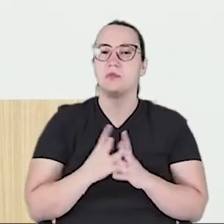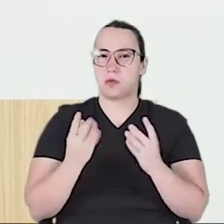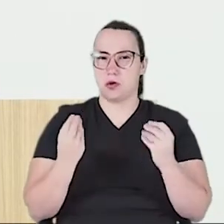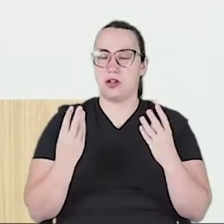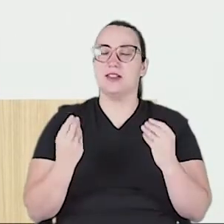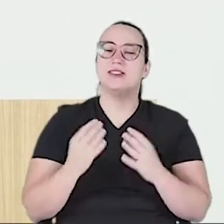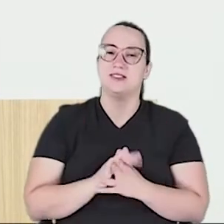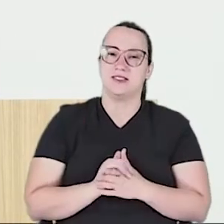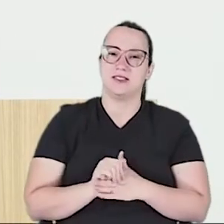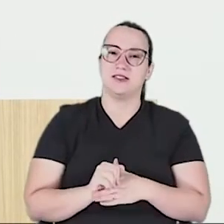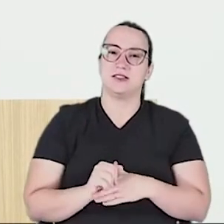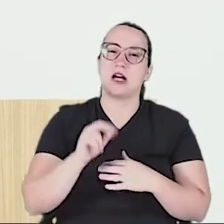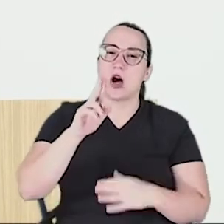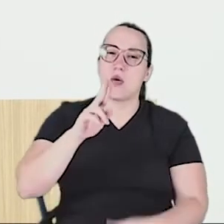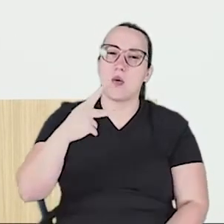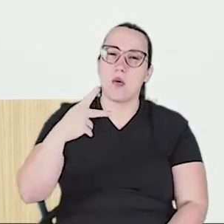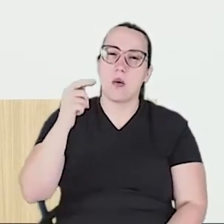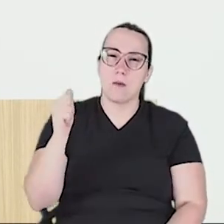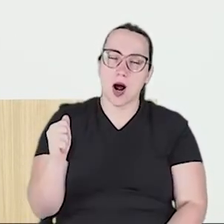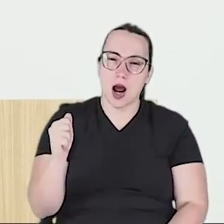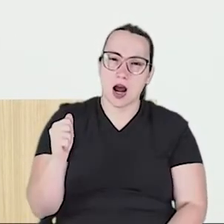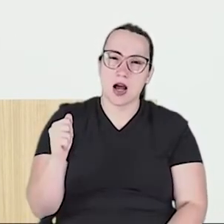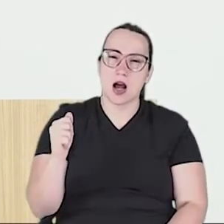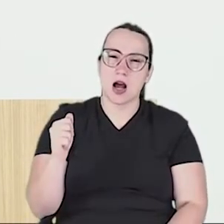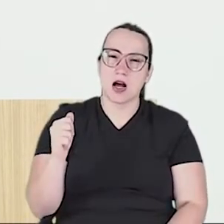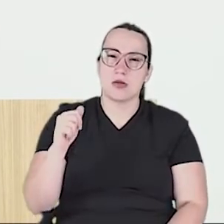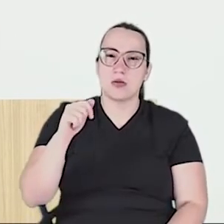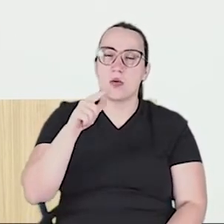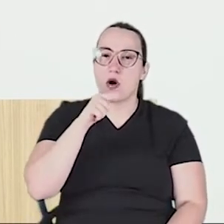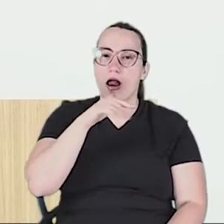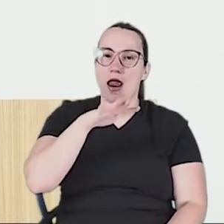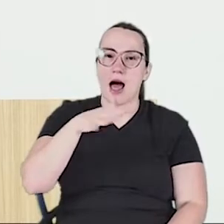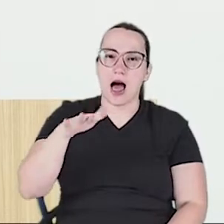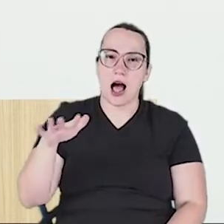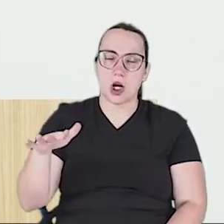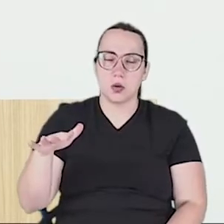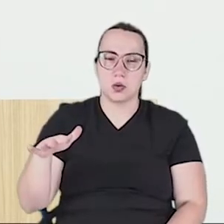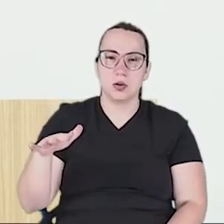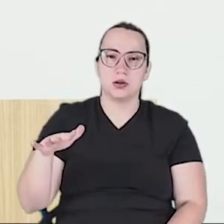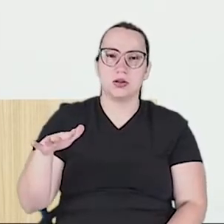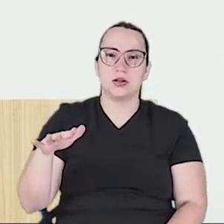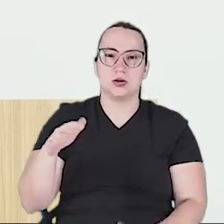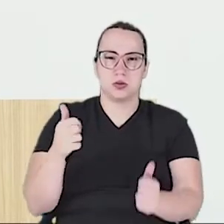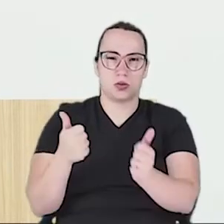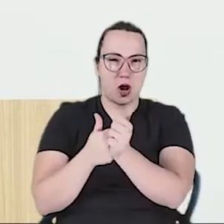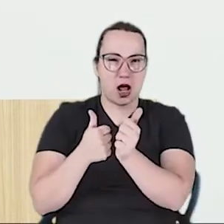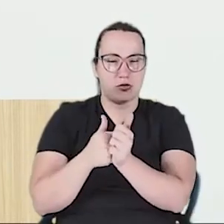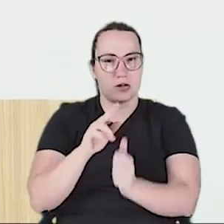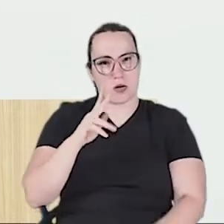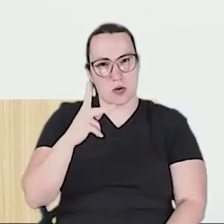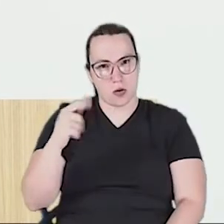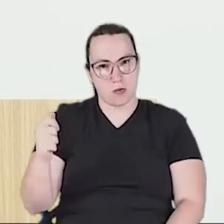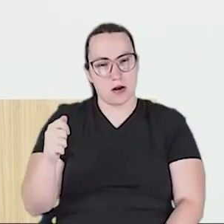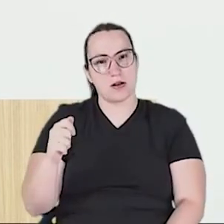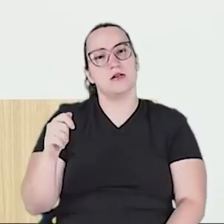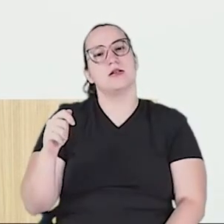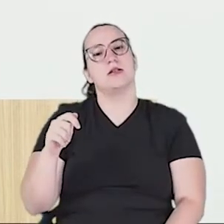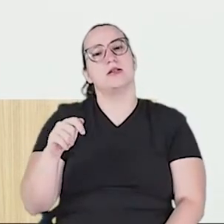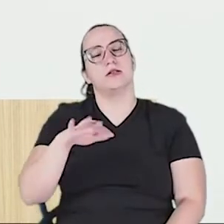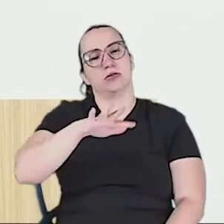na UPA, ali no lago ali, do lado da UPA, nas marinas, iniciou o